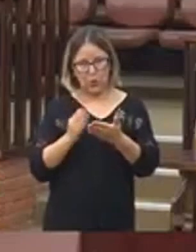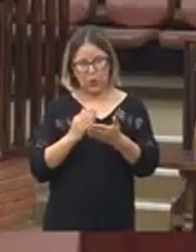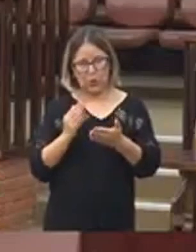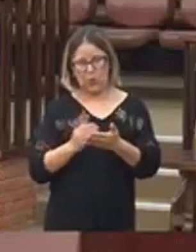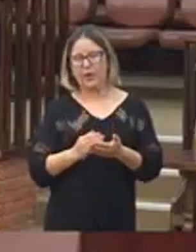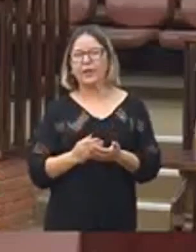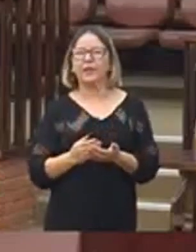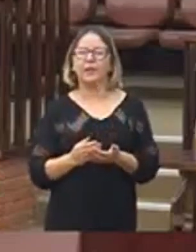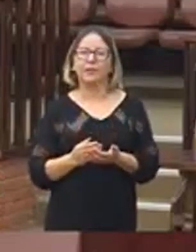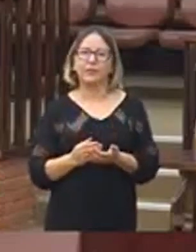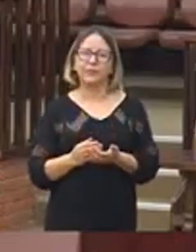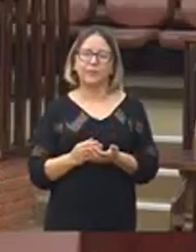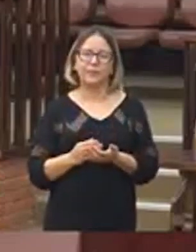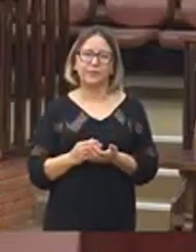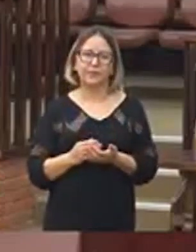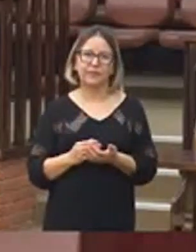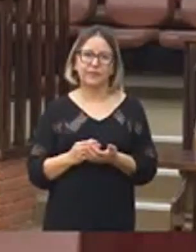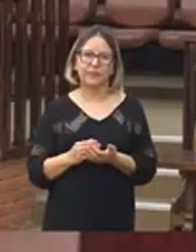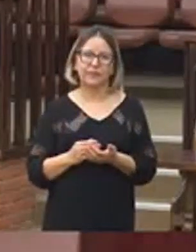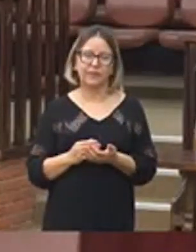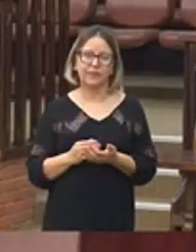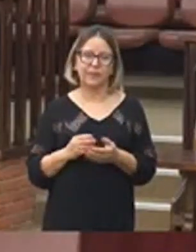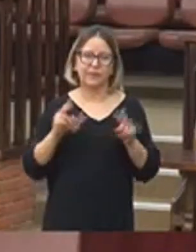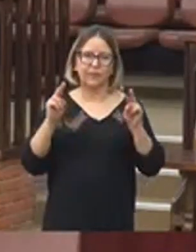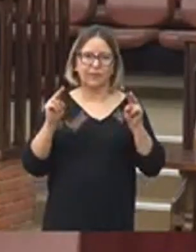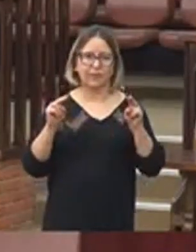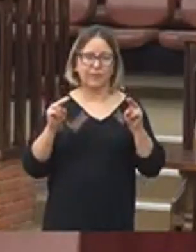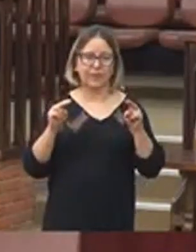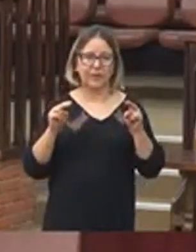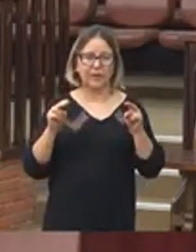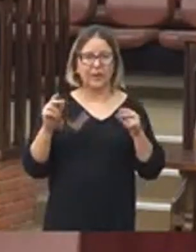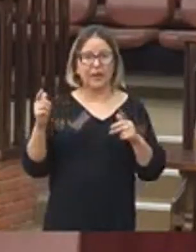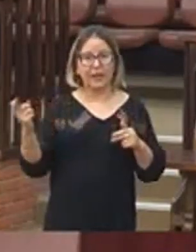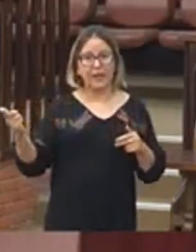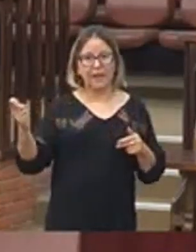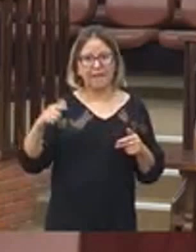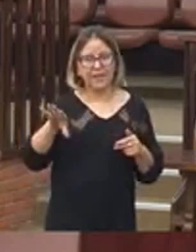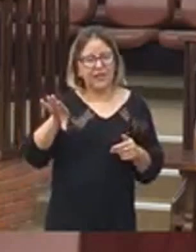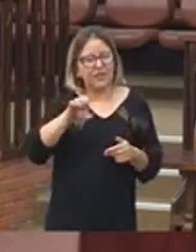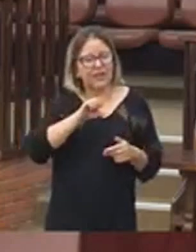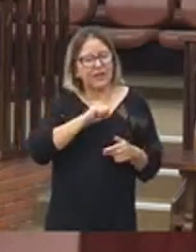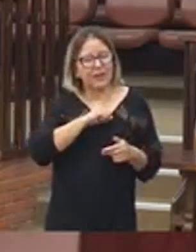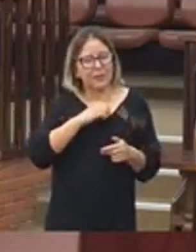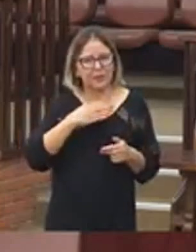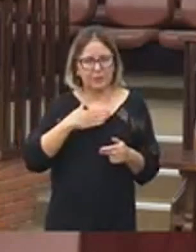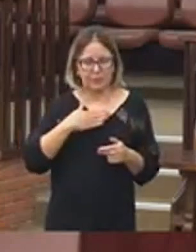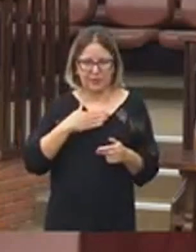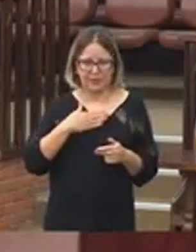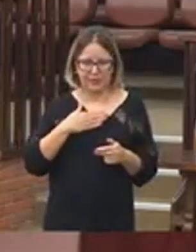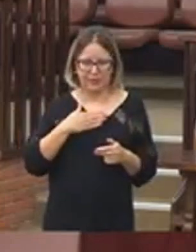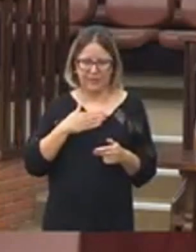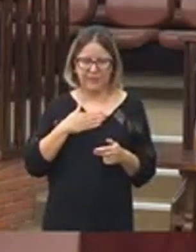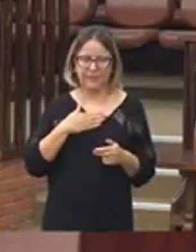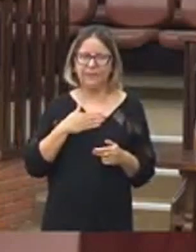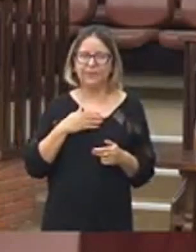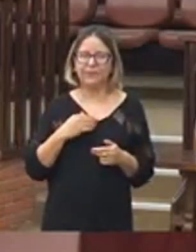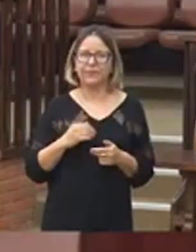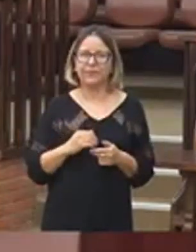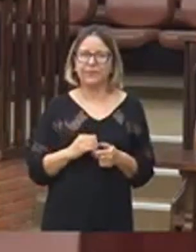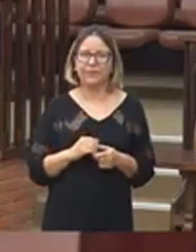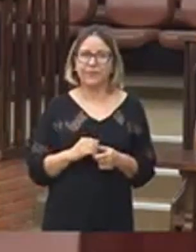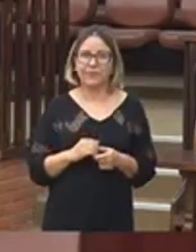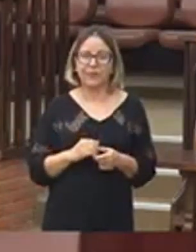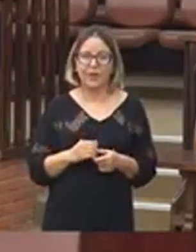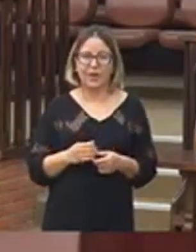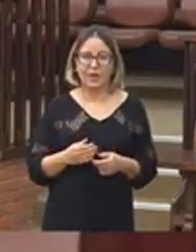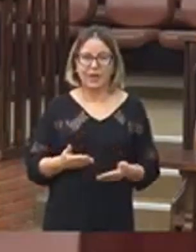dia, que é o livro chama Vinde Amados Meus, de Francis Roberts. Eu